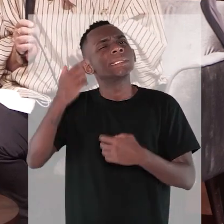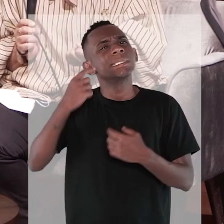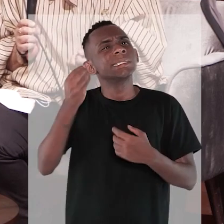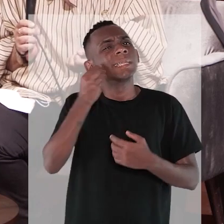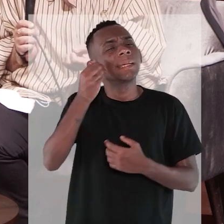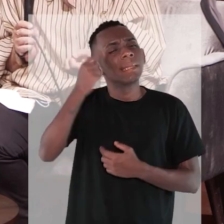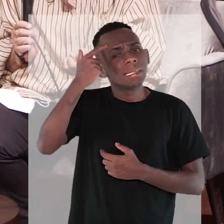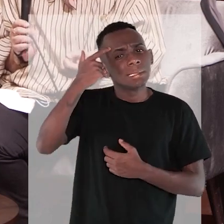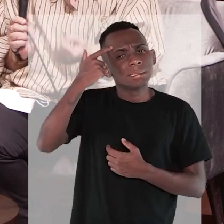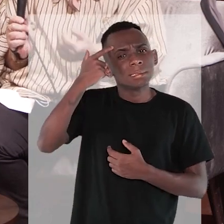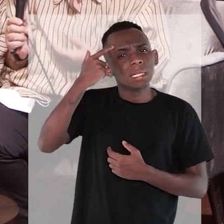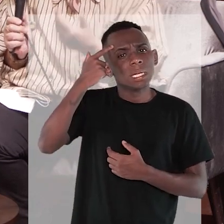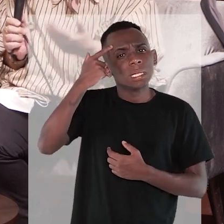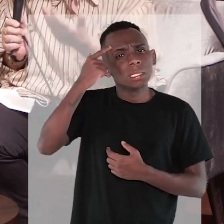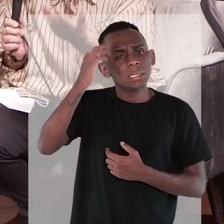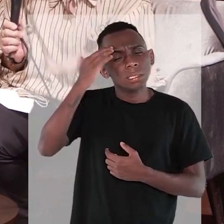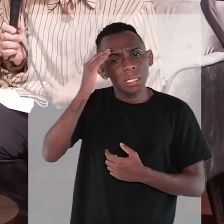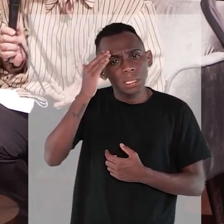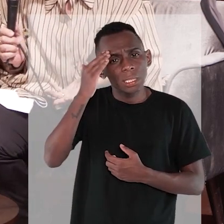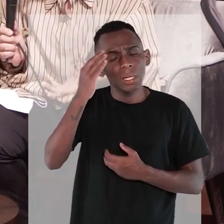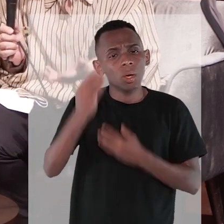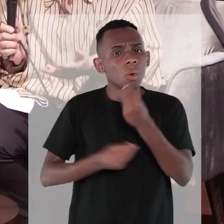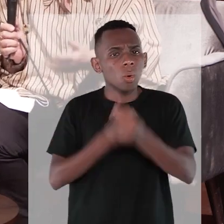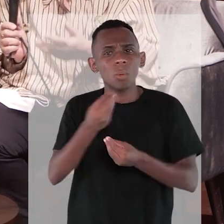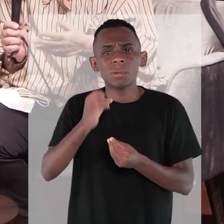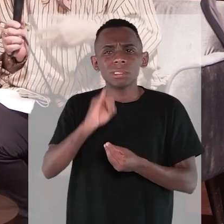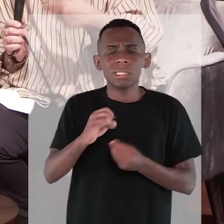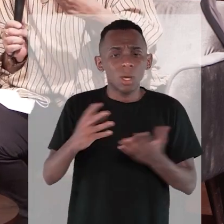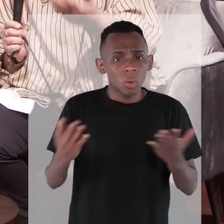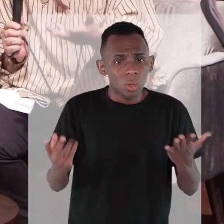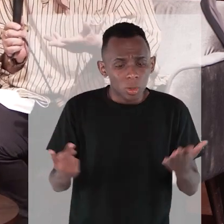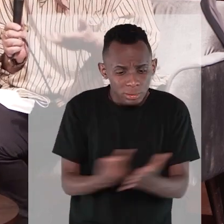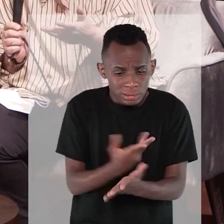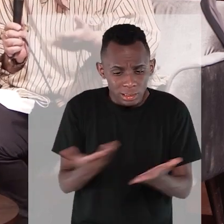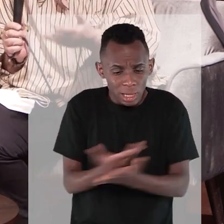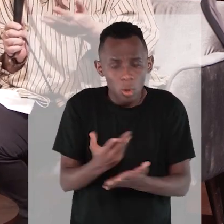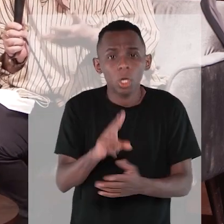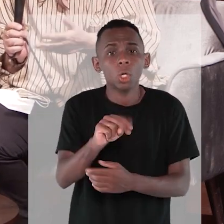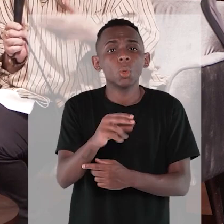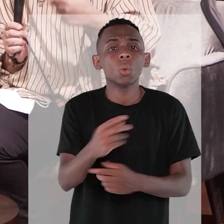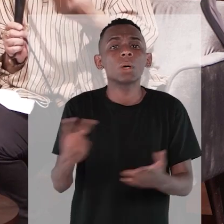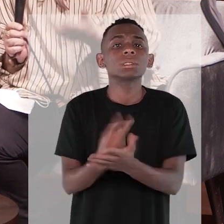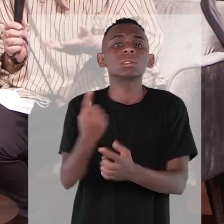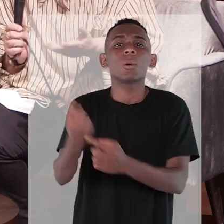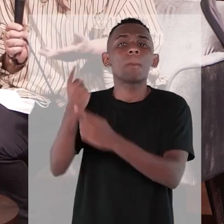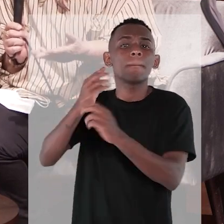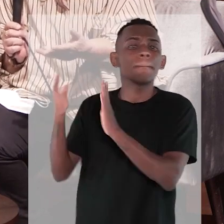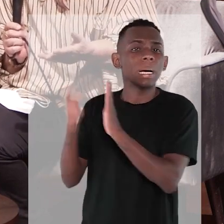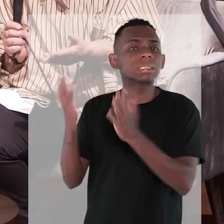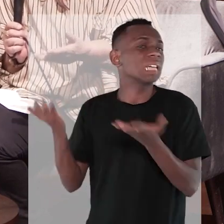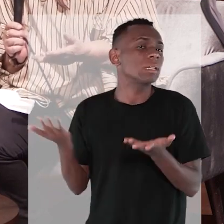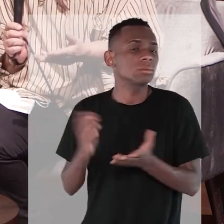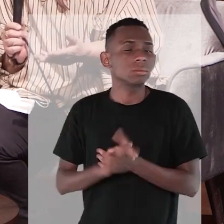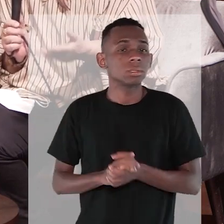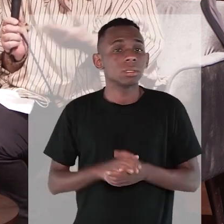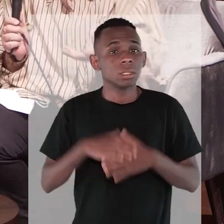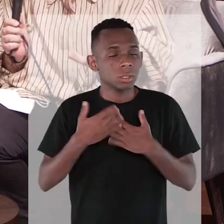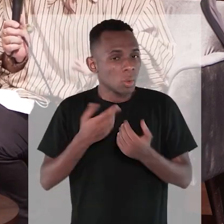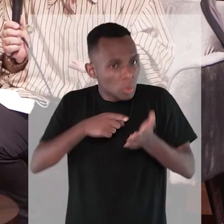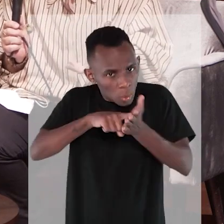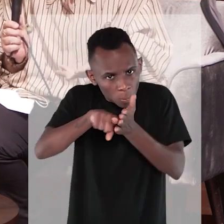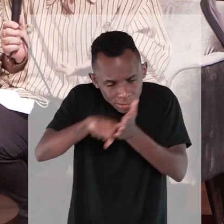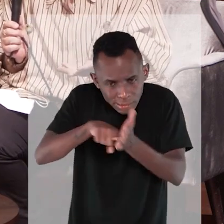acontecendo, se não tem precedente, como é que eu vou entender isso? E aí eu fui estudar a diferença, e acho que